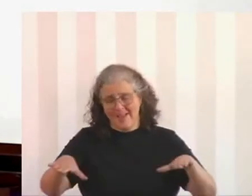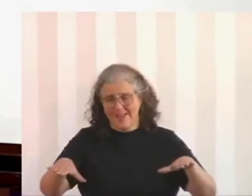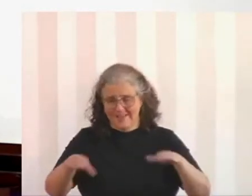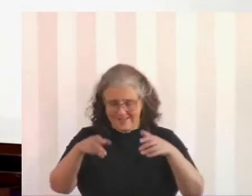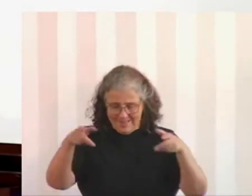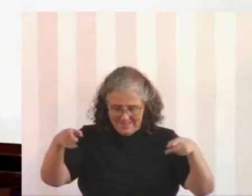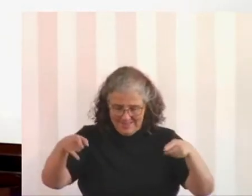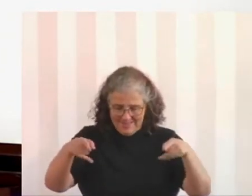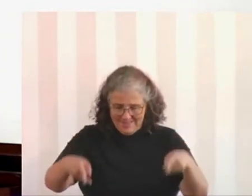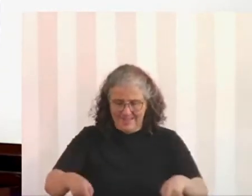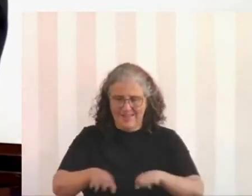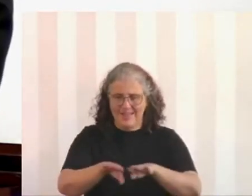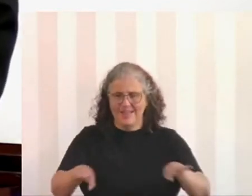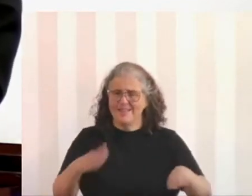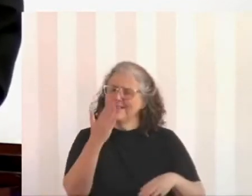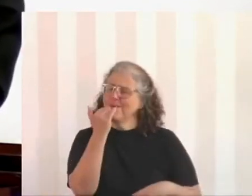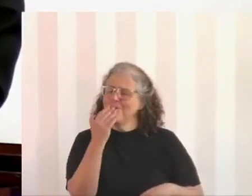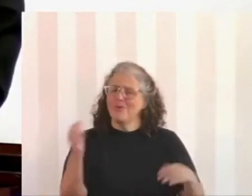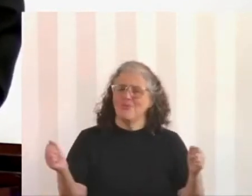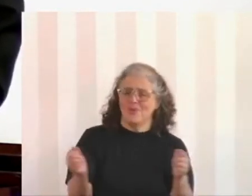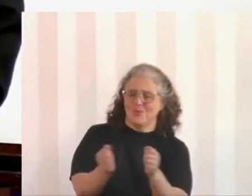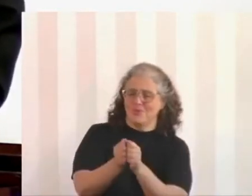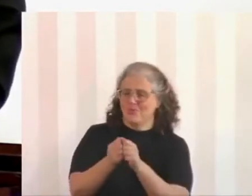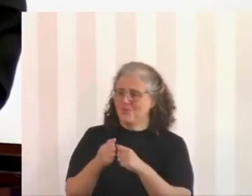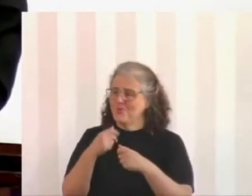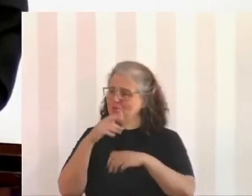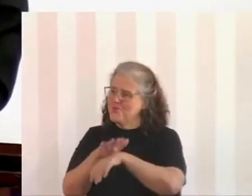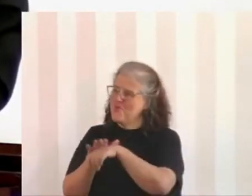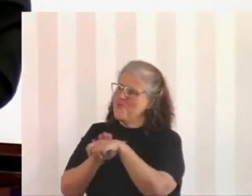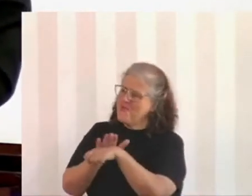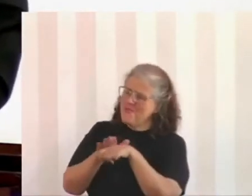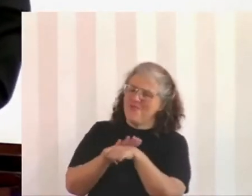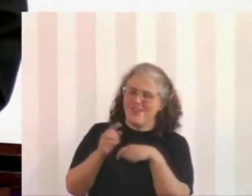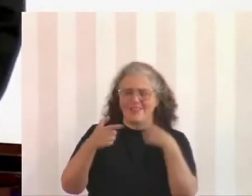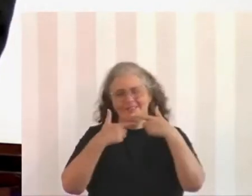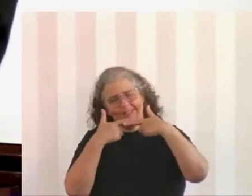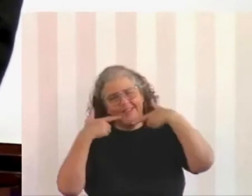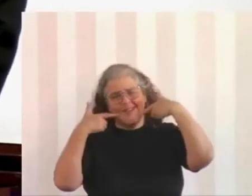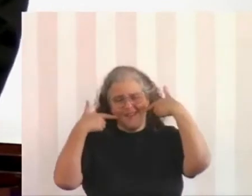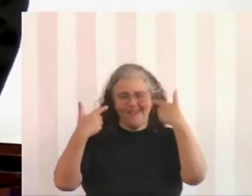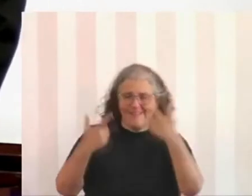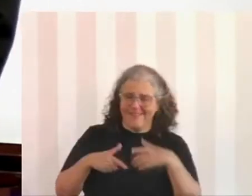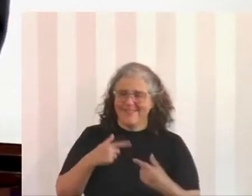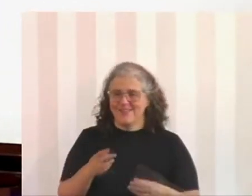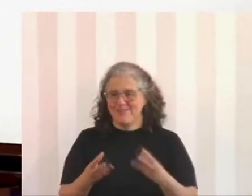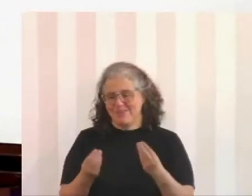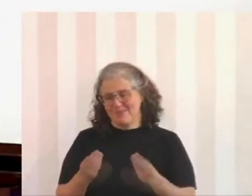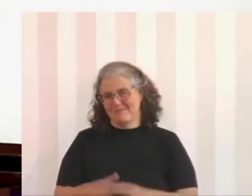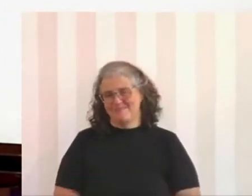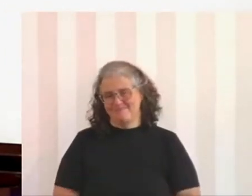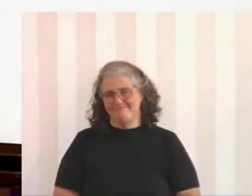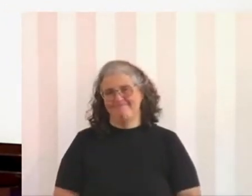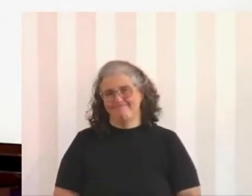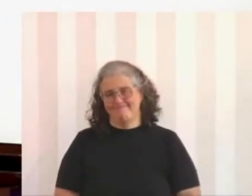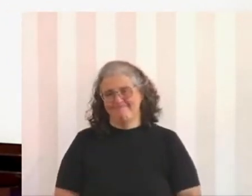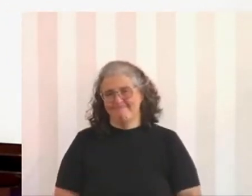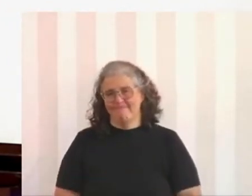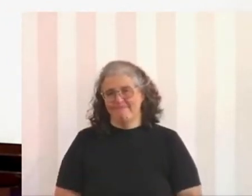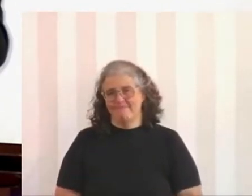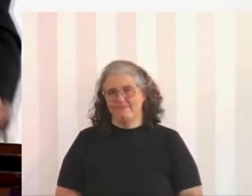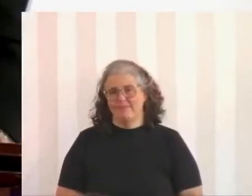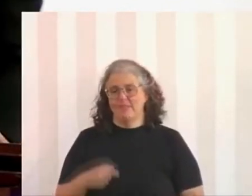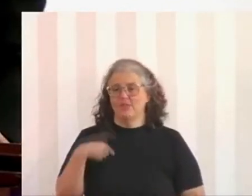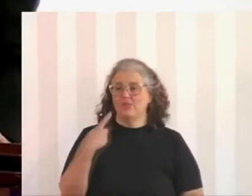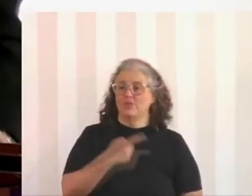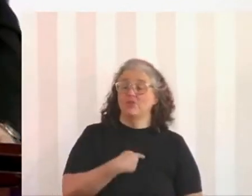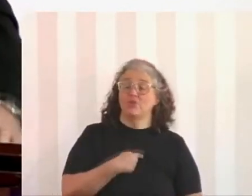estava compartilhando dessa afinidade propositiva. Então, meus irmãos, nós temos que repensar algumas coisas. Nós